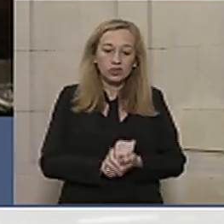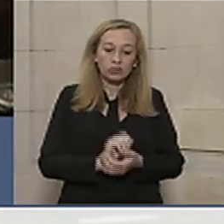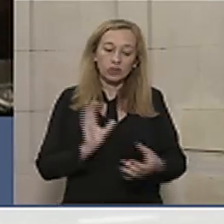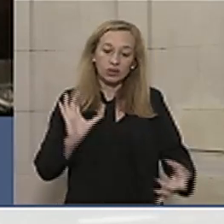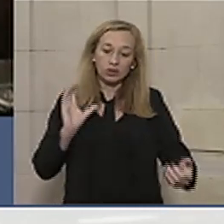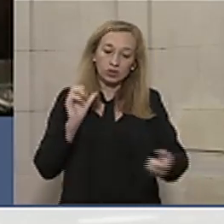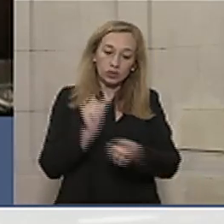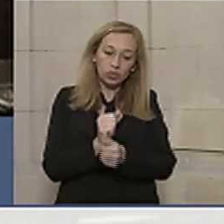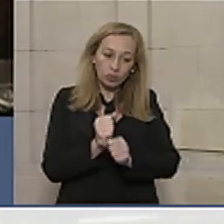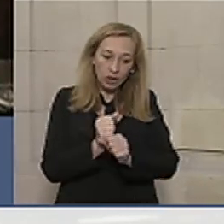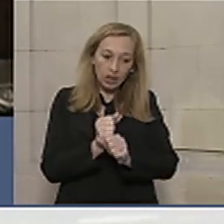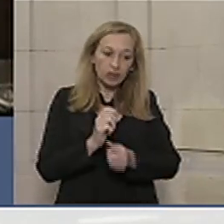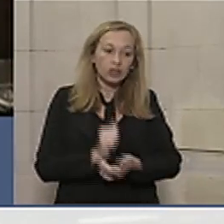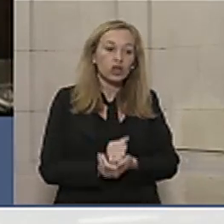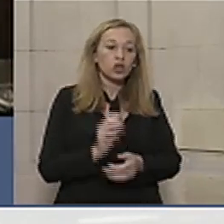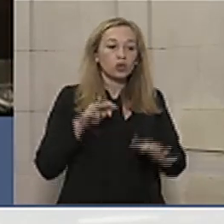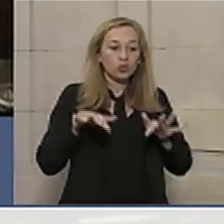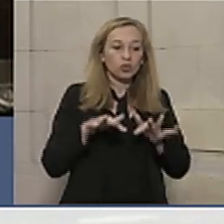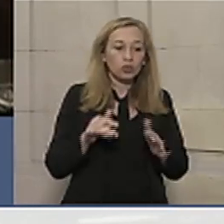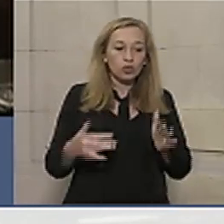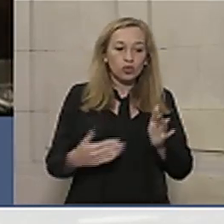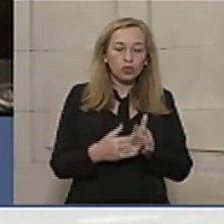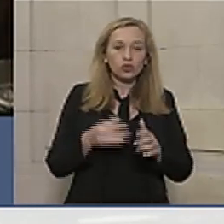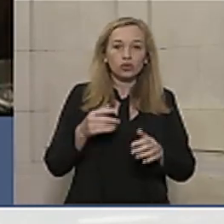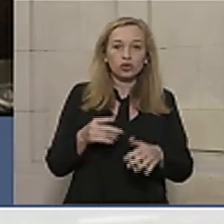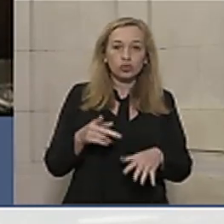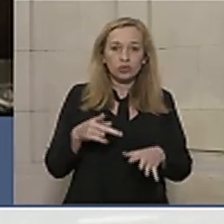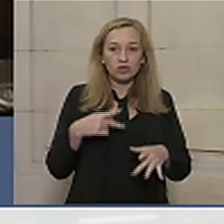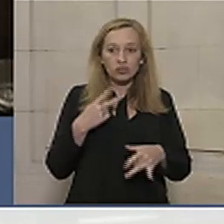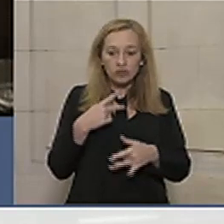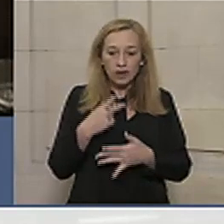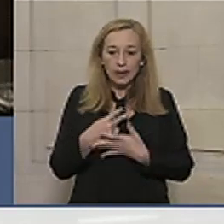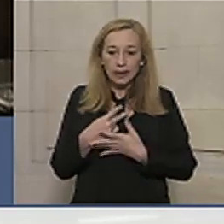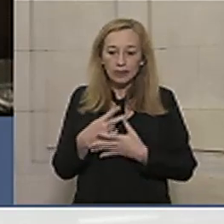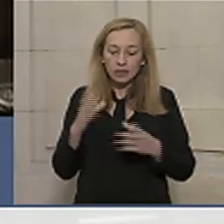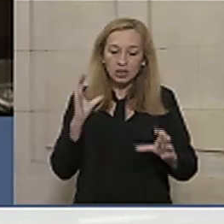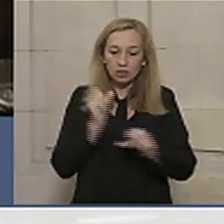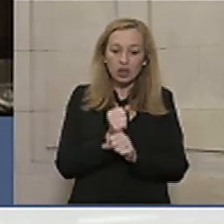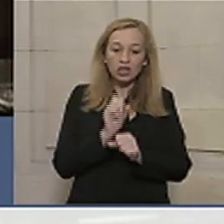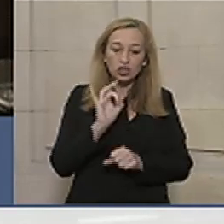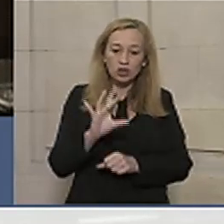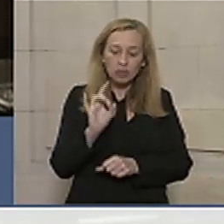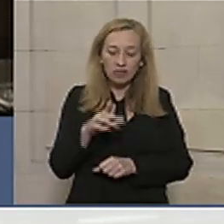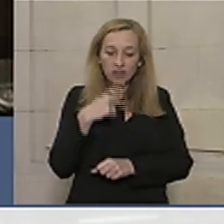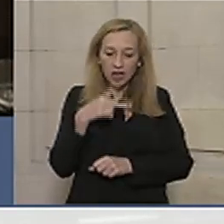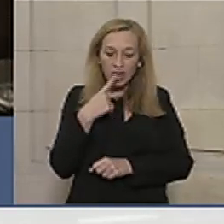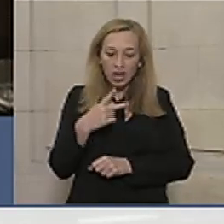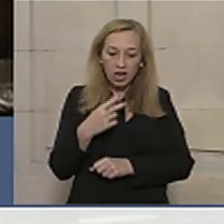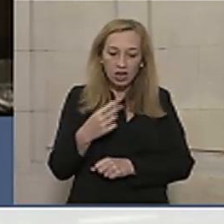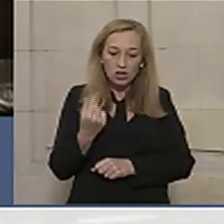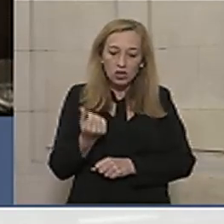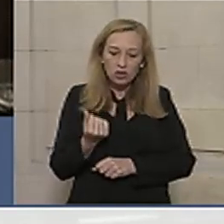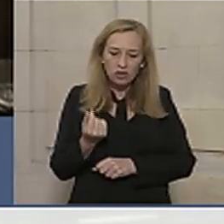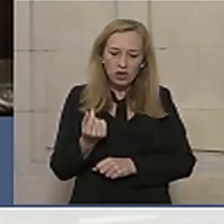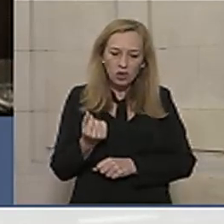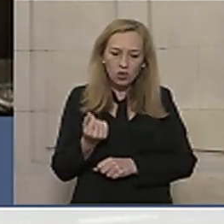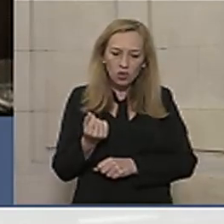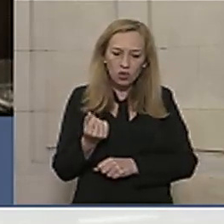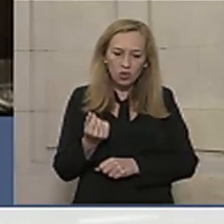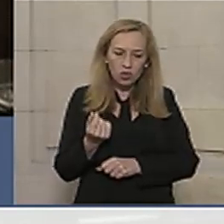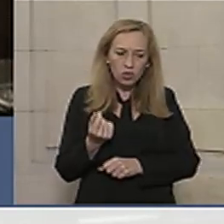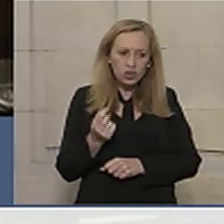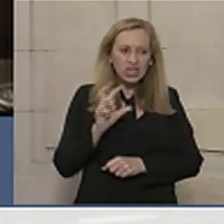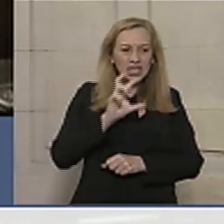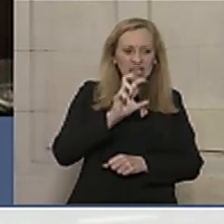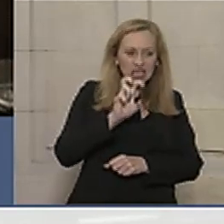somar. Apenas os últimos dados aqui para encerrar, só para considerar o valor das cargas roubadas no Rio, o custo com esse tipo de crime foi de